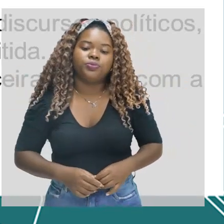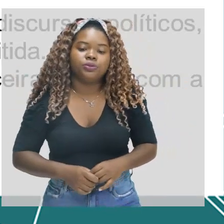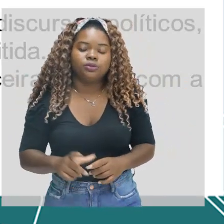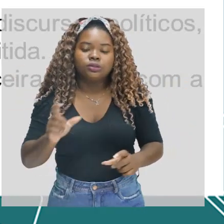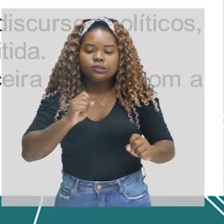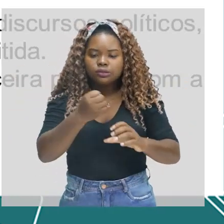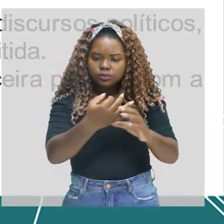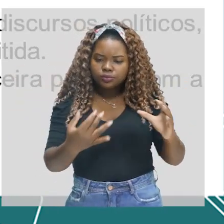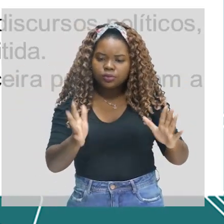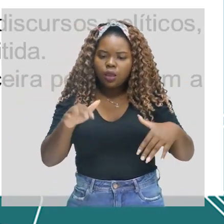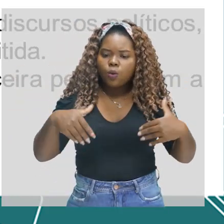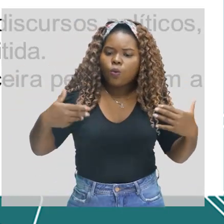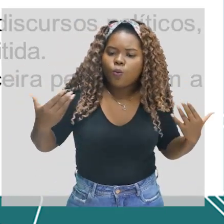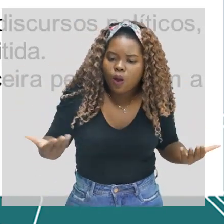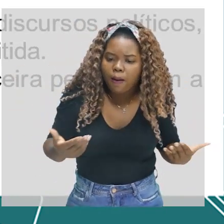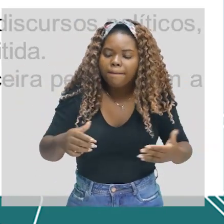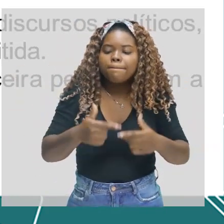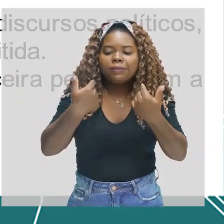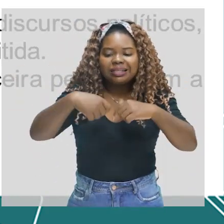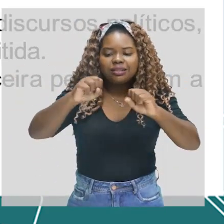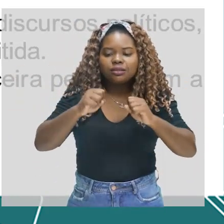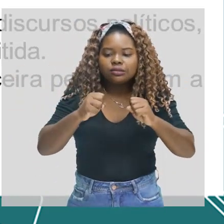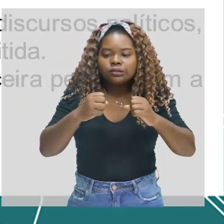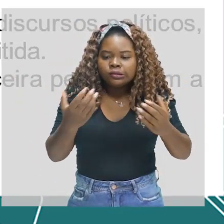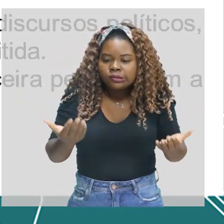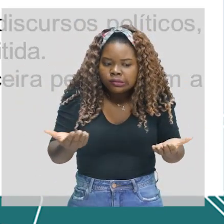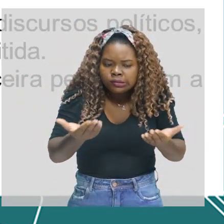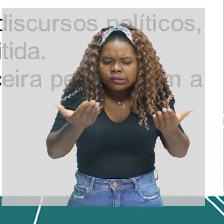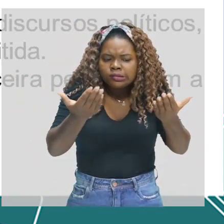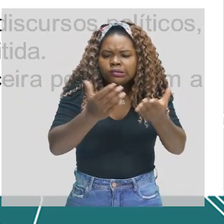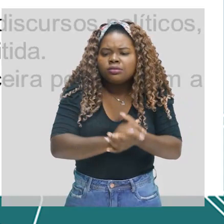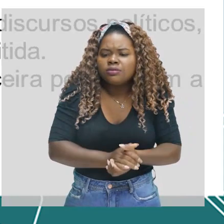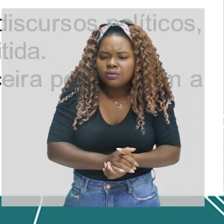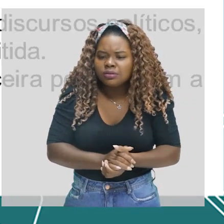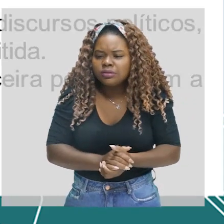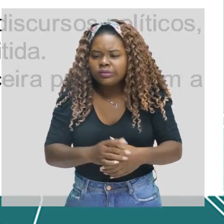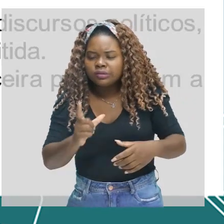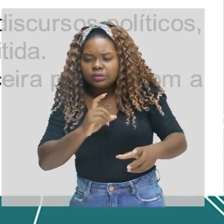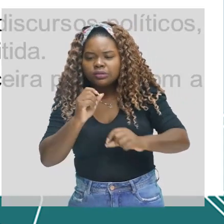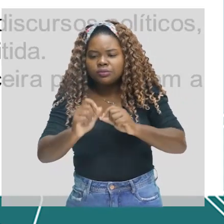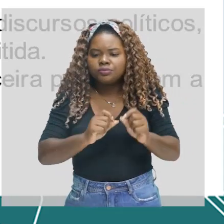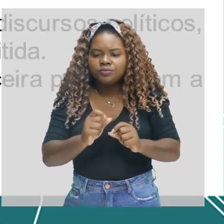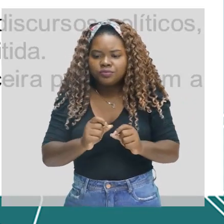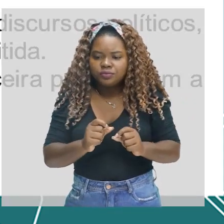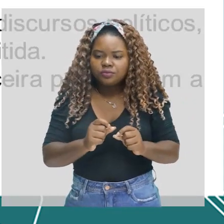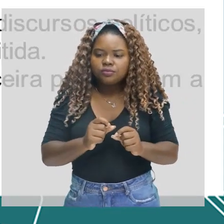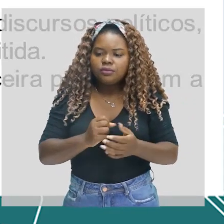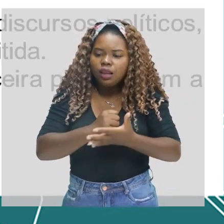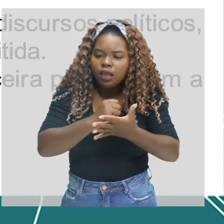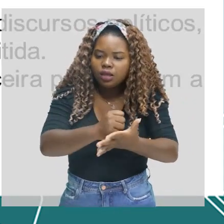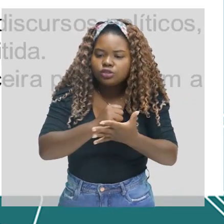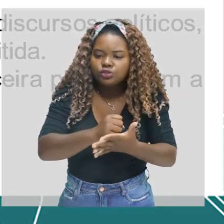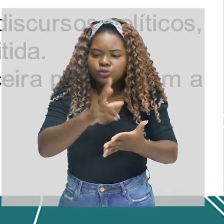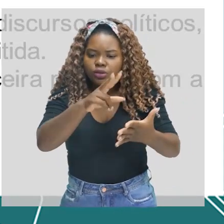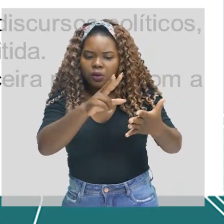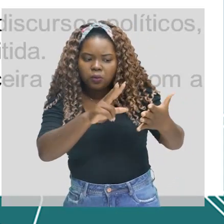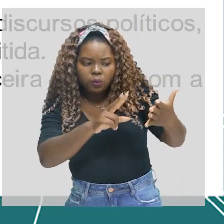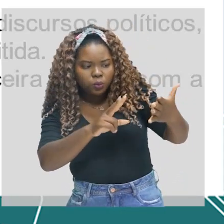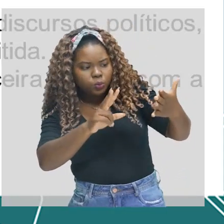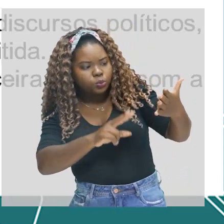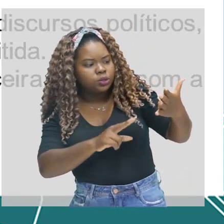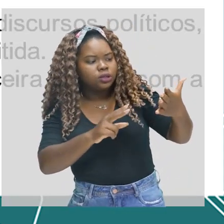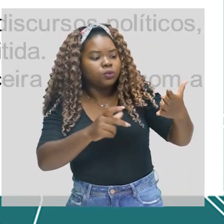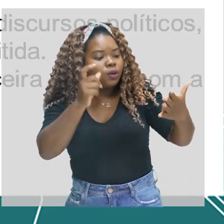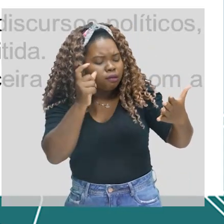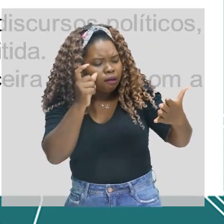é caracterizada por uma linguagem persuasiva. Tem o intuito de convencer o leitor. Por isso, o grande foco é no